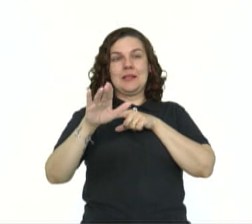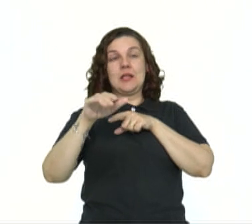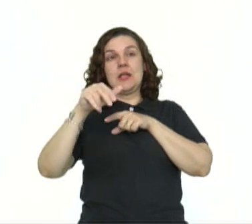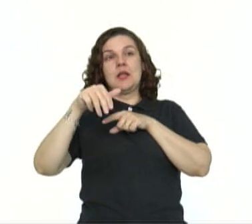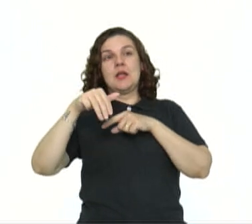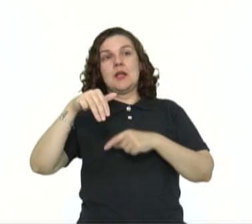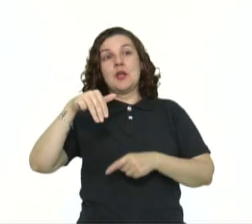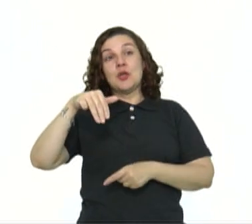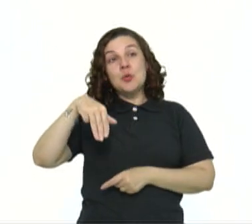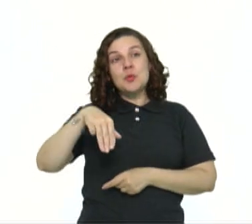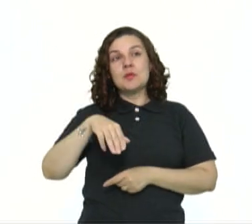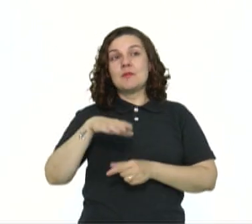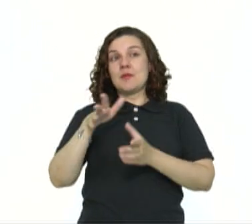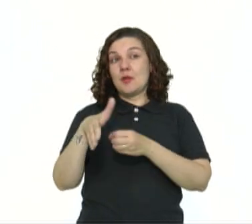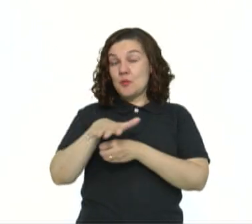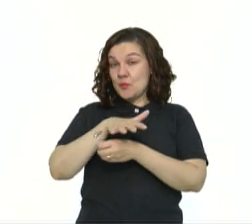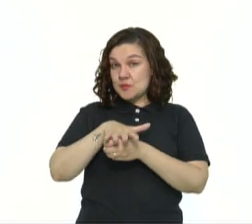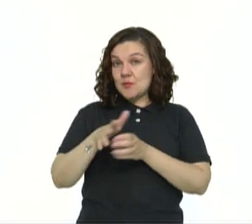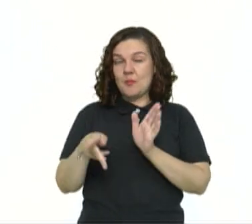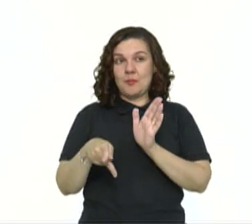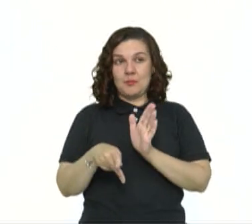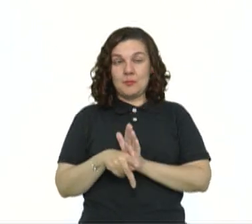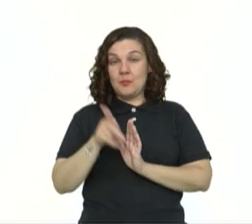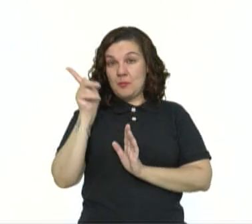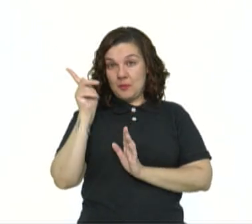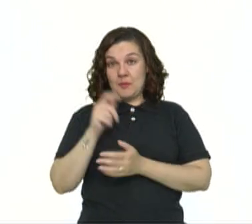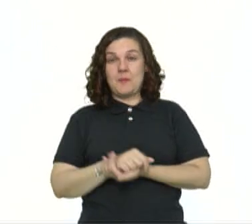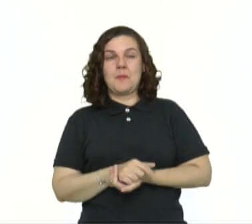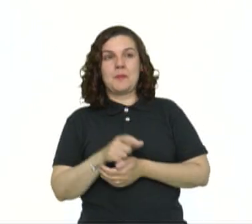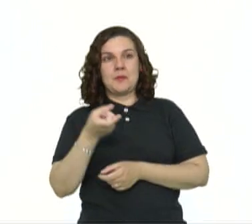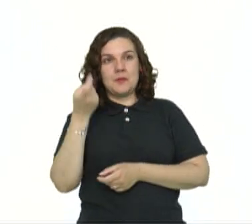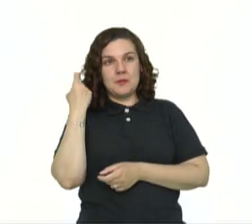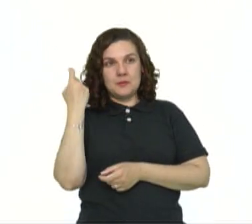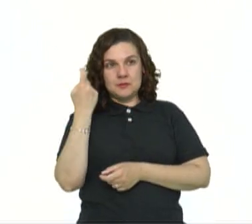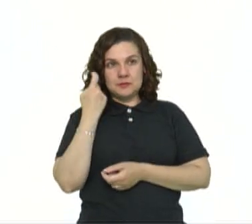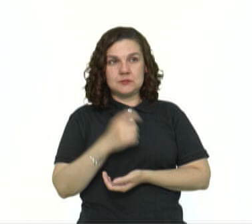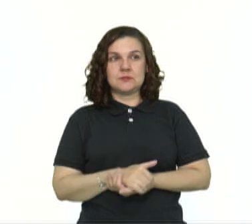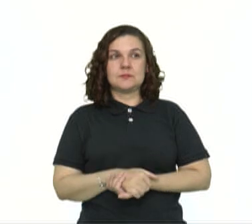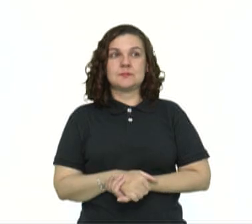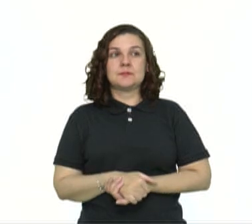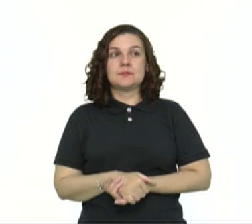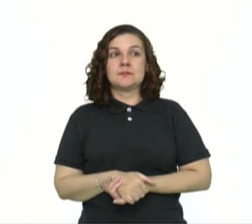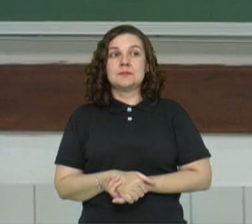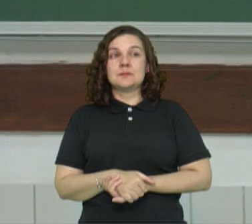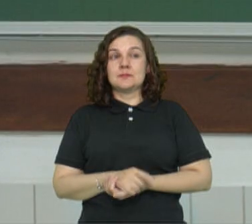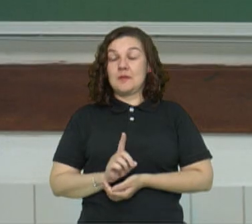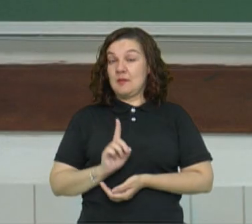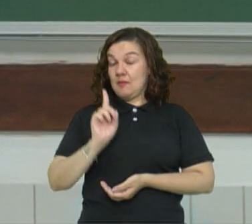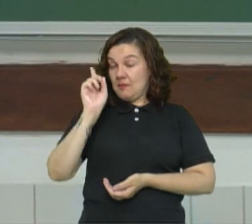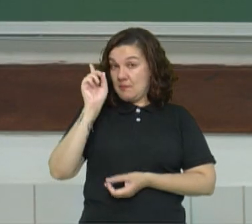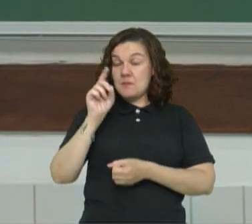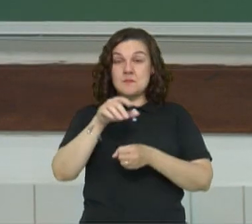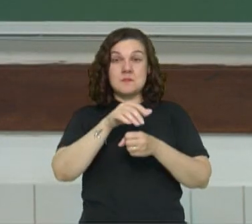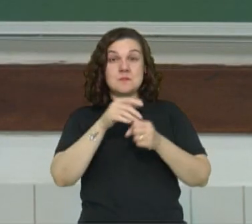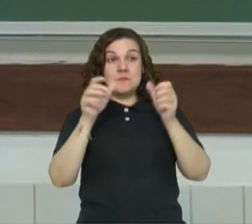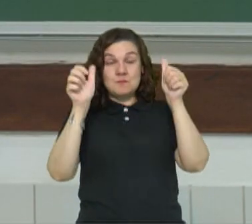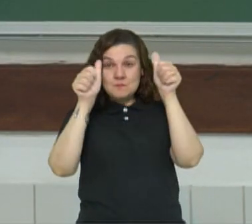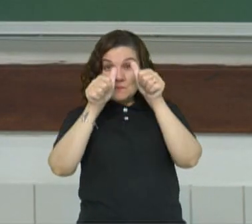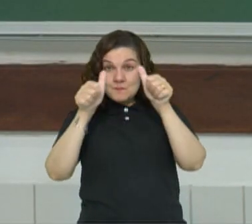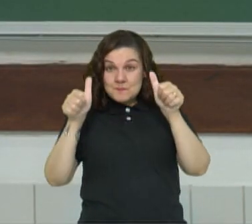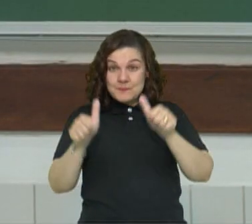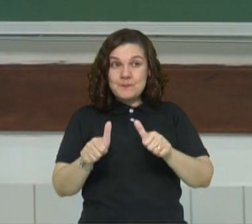Quatliqui, né? Ela se encontra no Museu Nacional de Antropologia. Essa escultura,